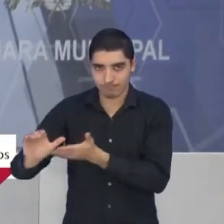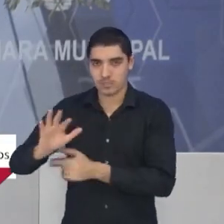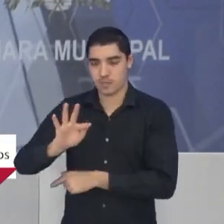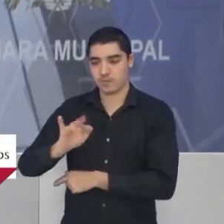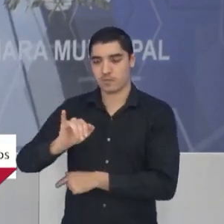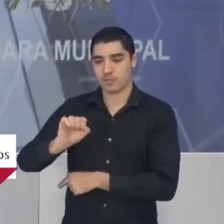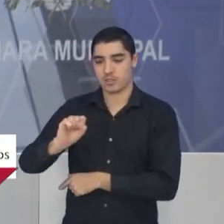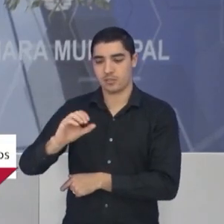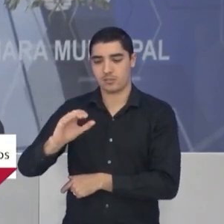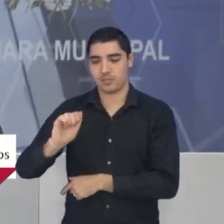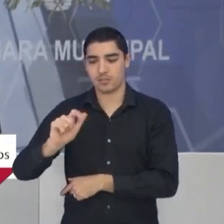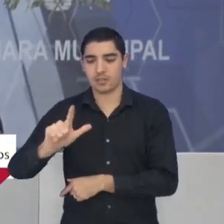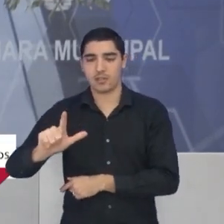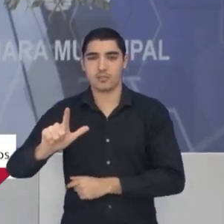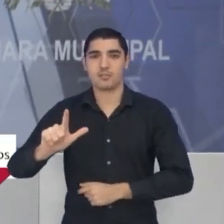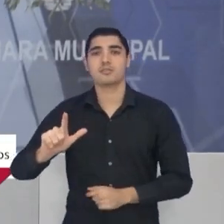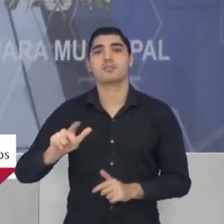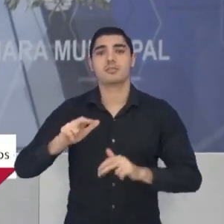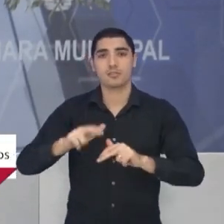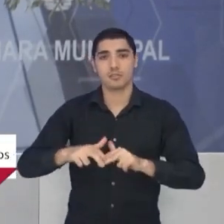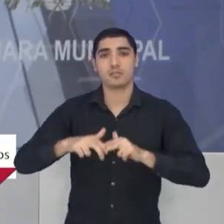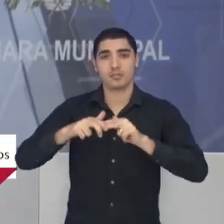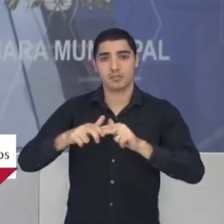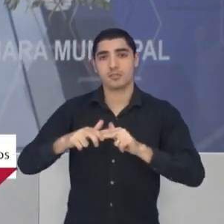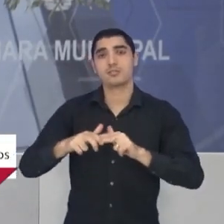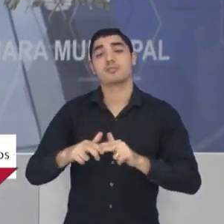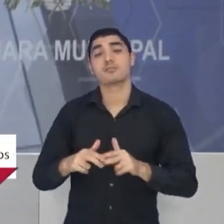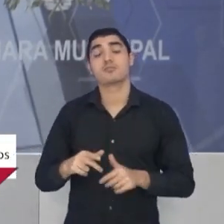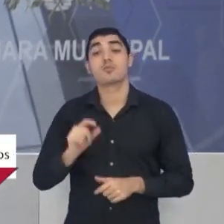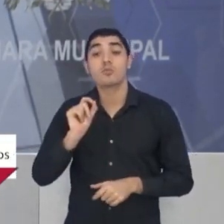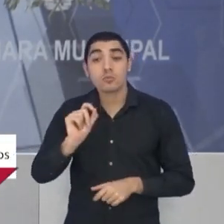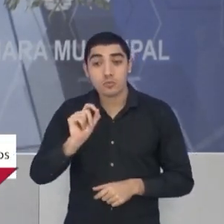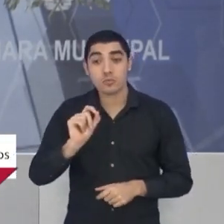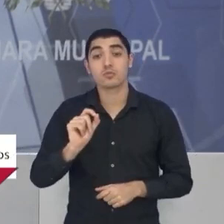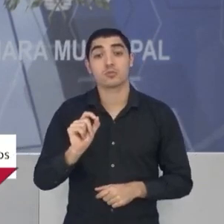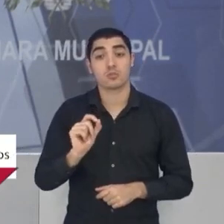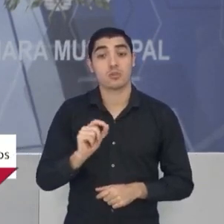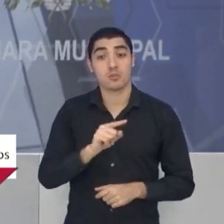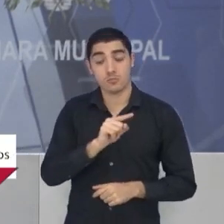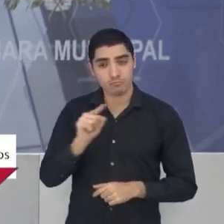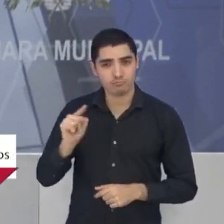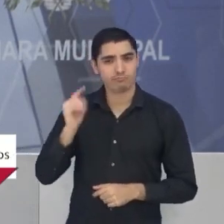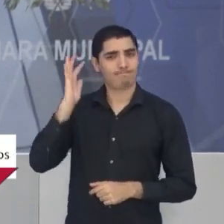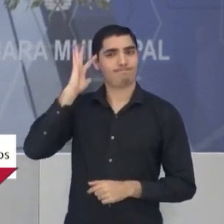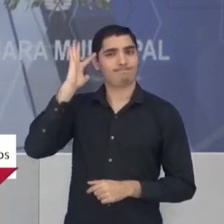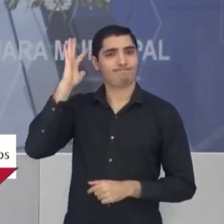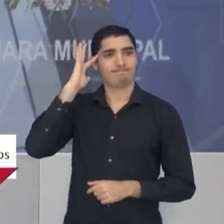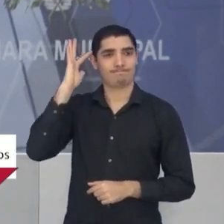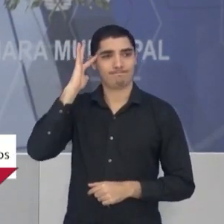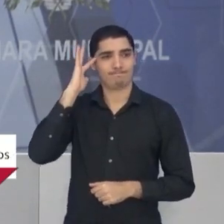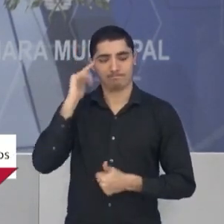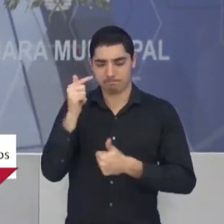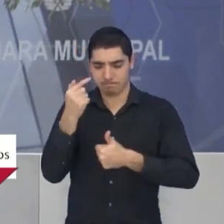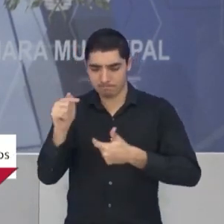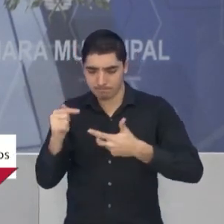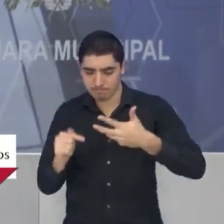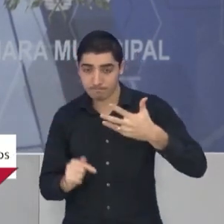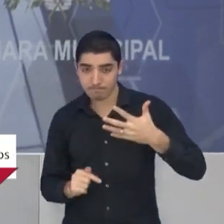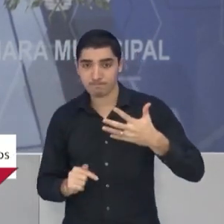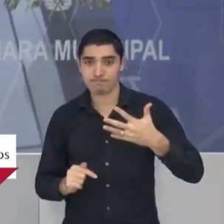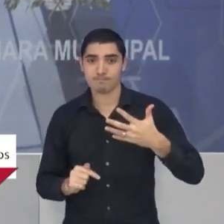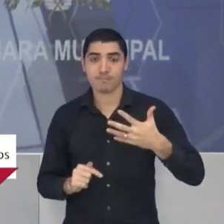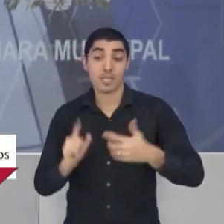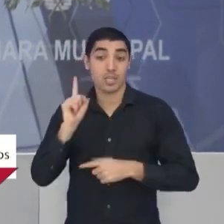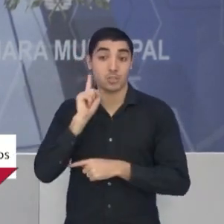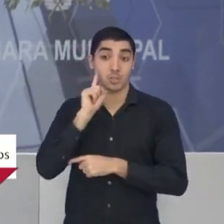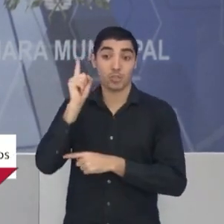tem fantasma nenhum você vai ter uma situação de disponibilidades que é congelada digamos assim no dia